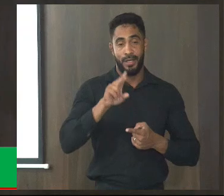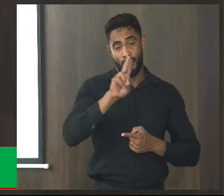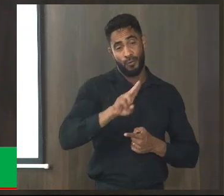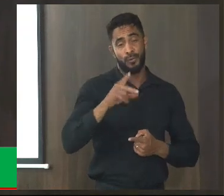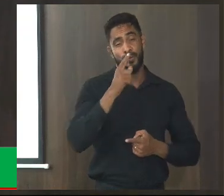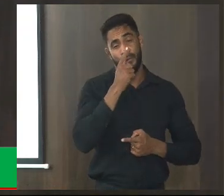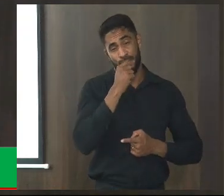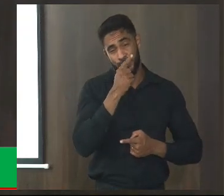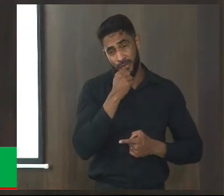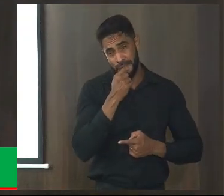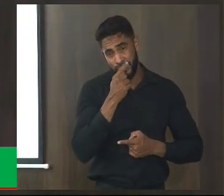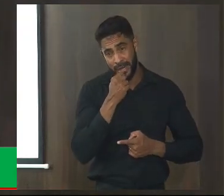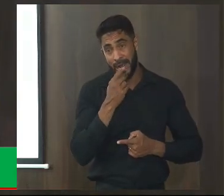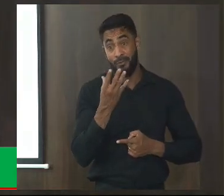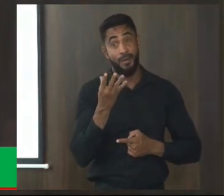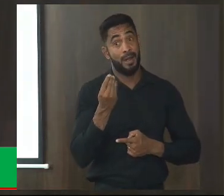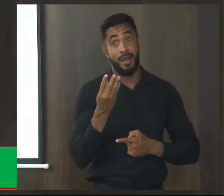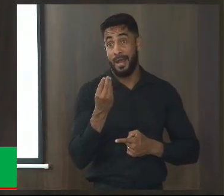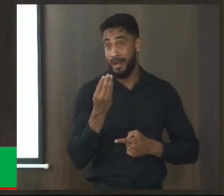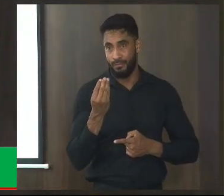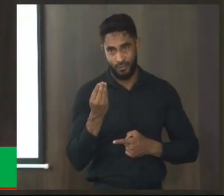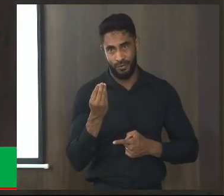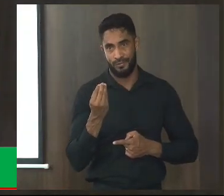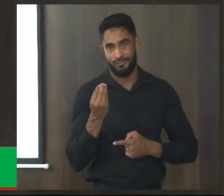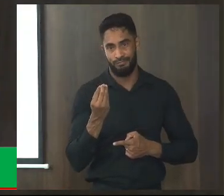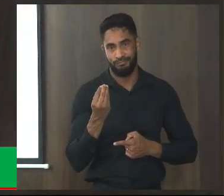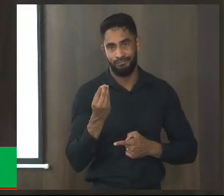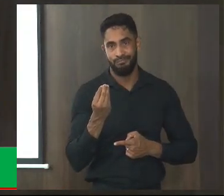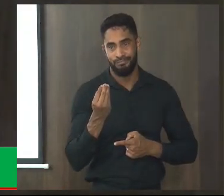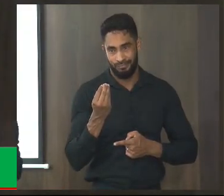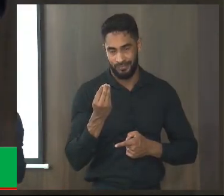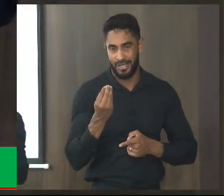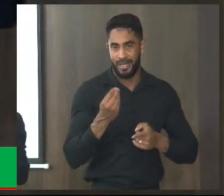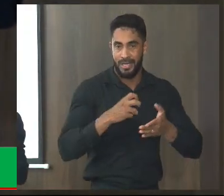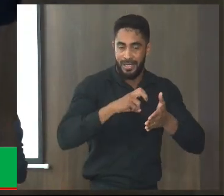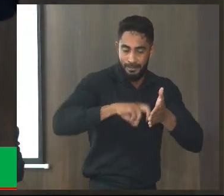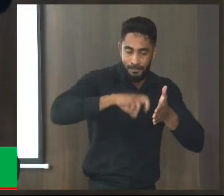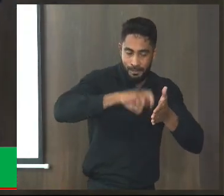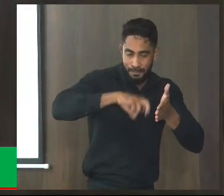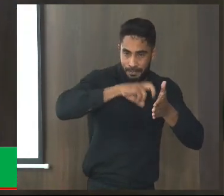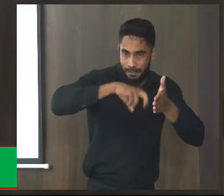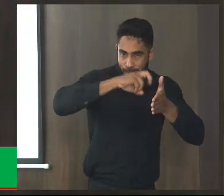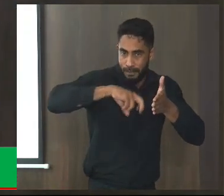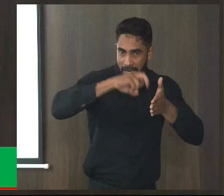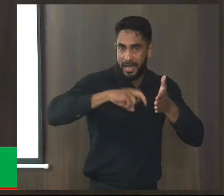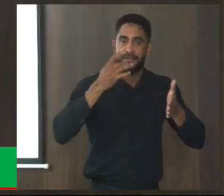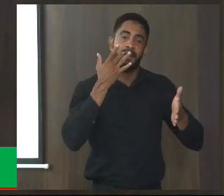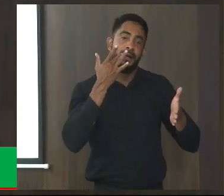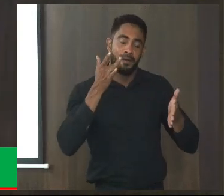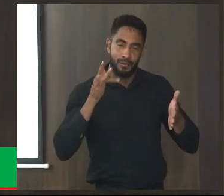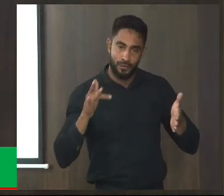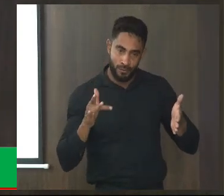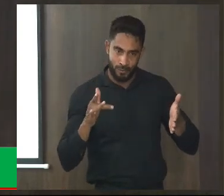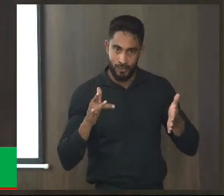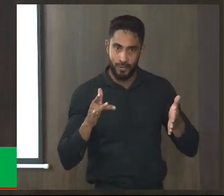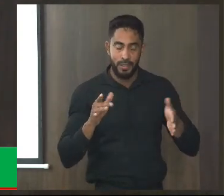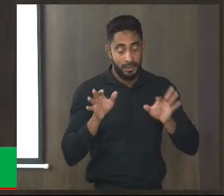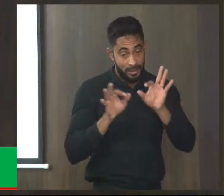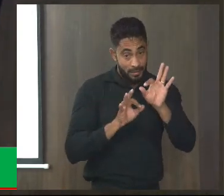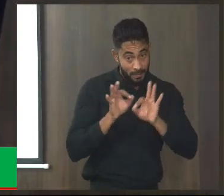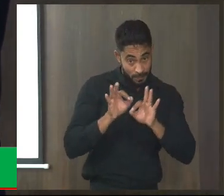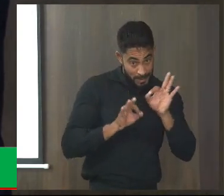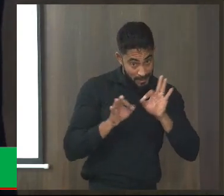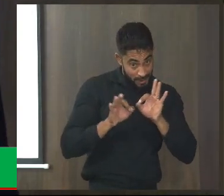nossa, o consumo de água é muito grande para a extração de ouro, apesar deles usarem a água deles. E o que que eles tinham